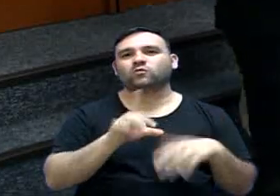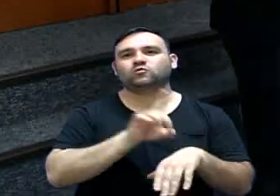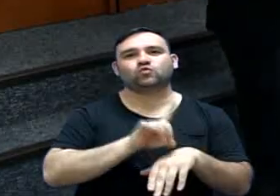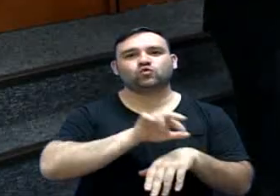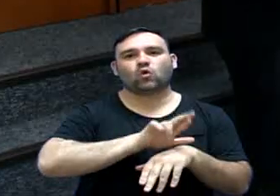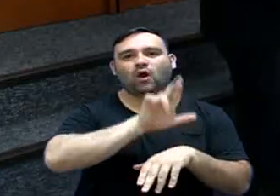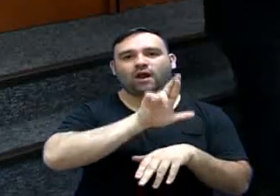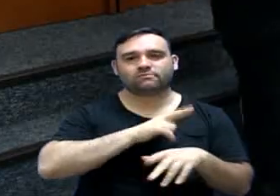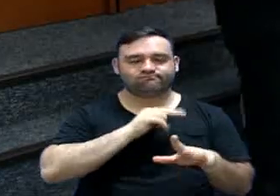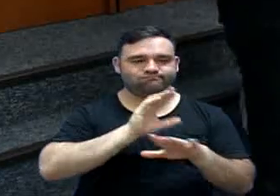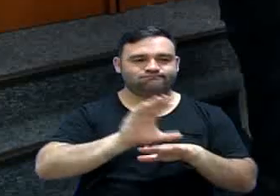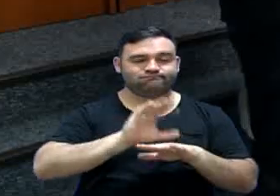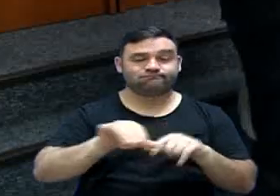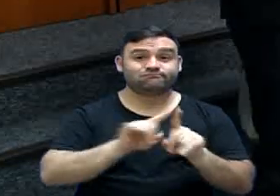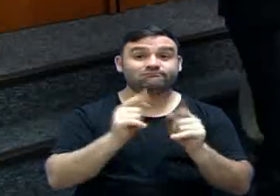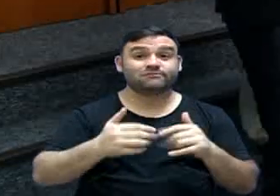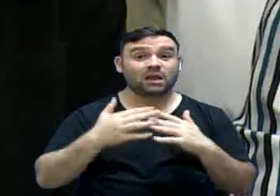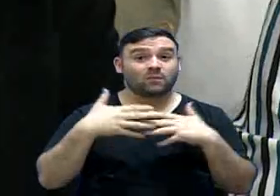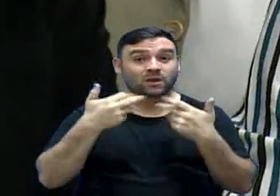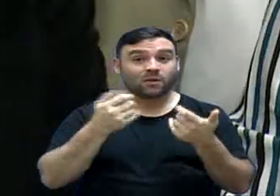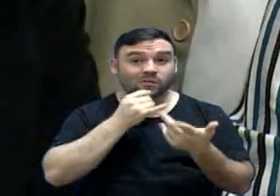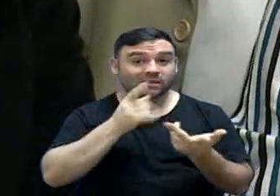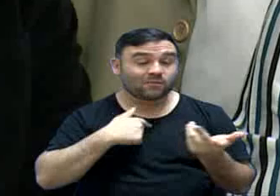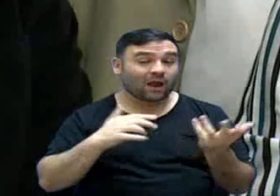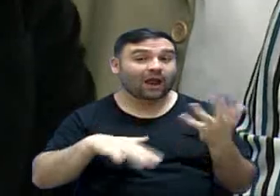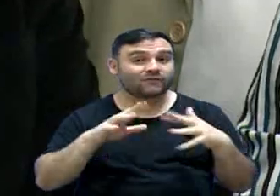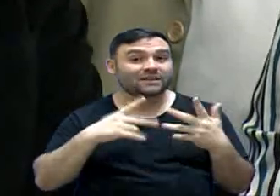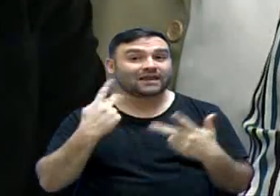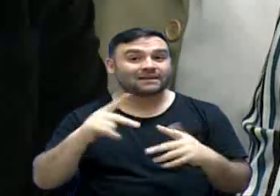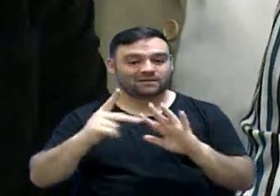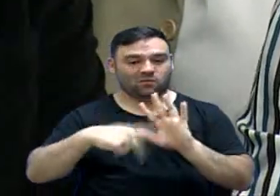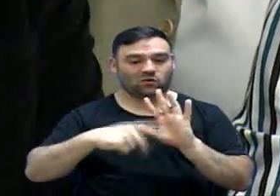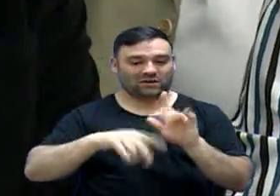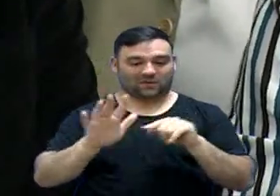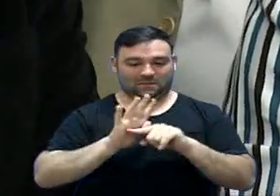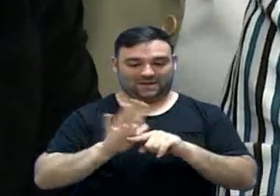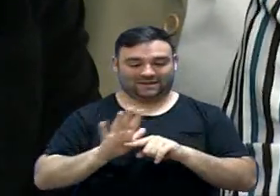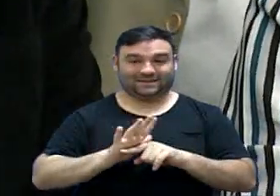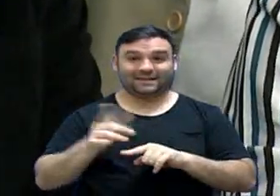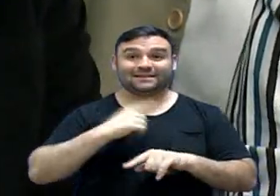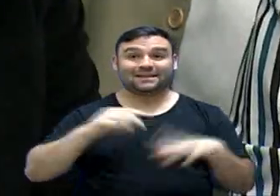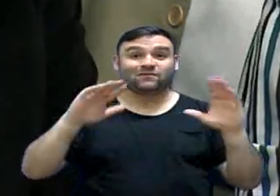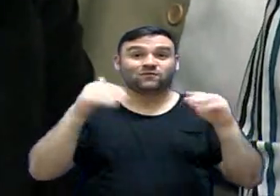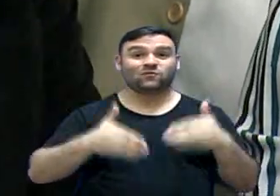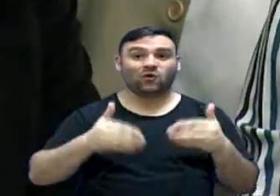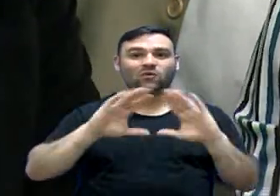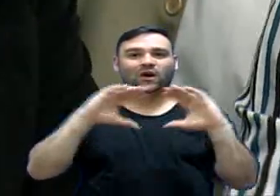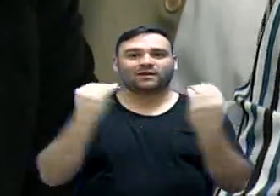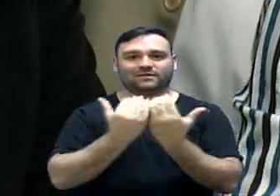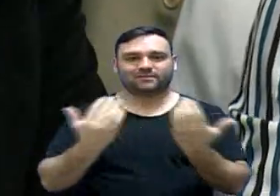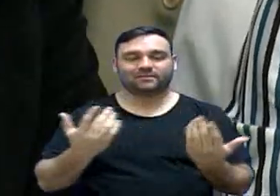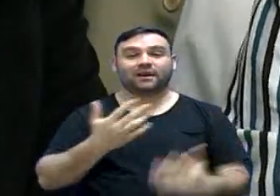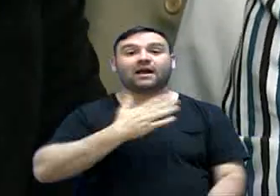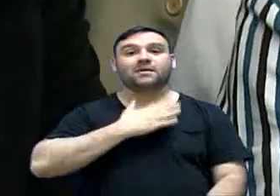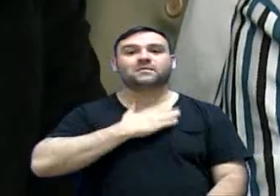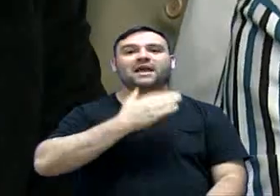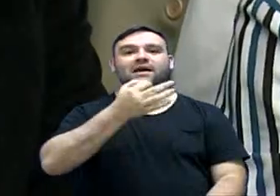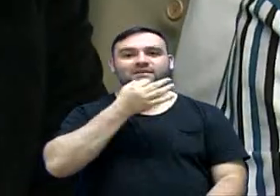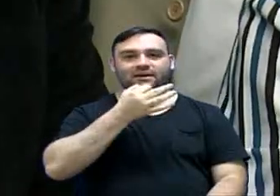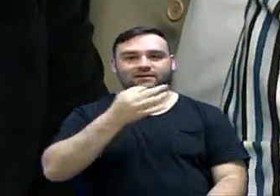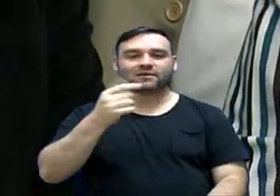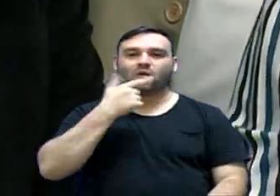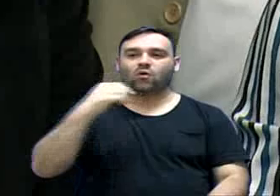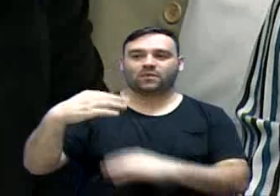de um doutorado. E o melhor, quando colocam o seu projeto de pesquisa com foco nessa casa. A minha tese, orientada